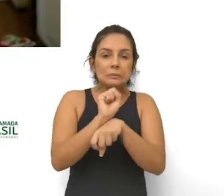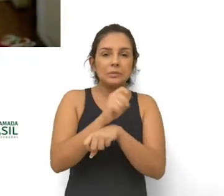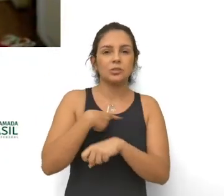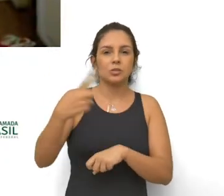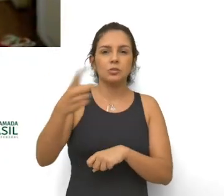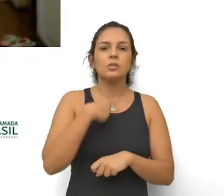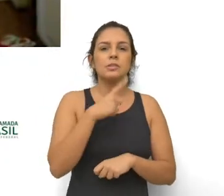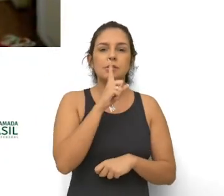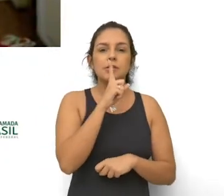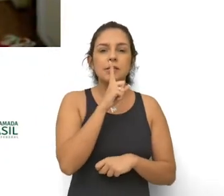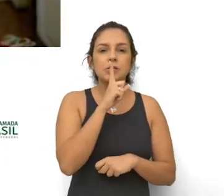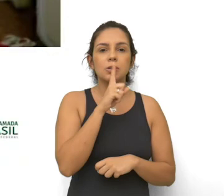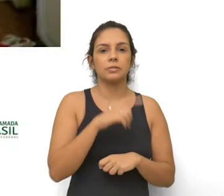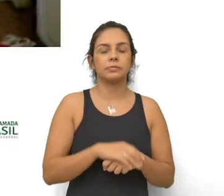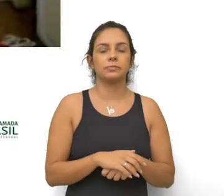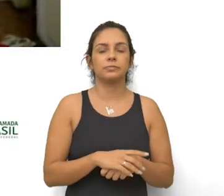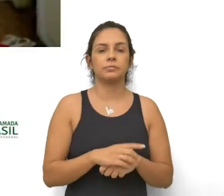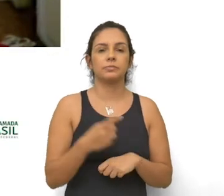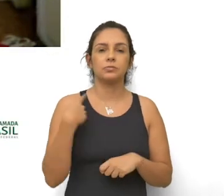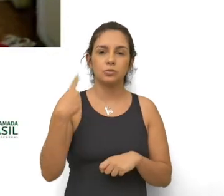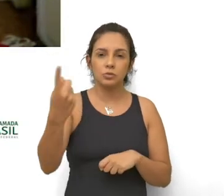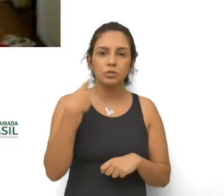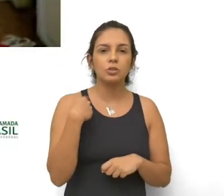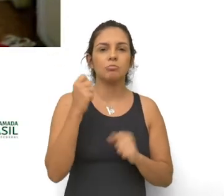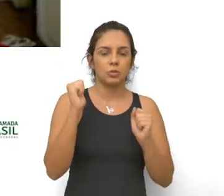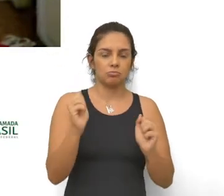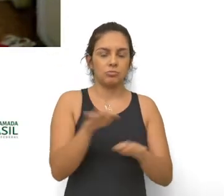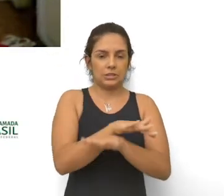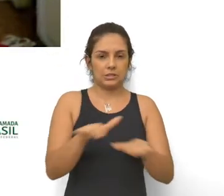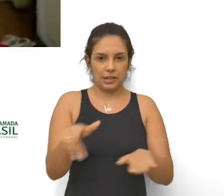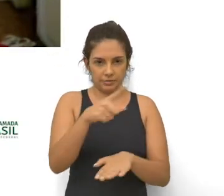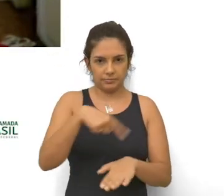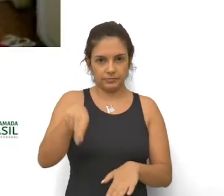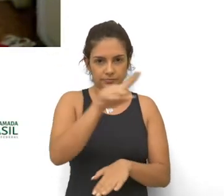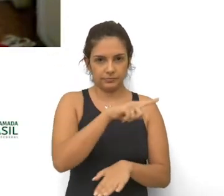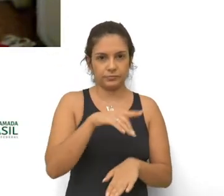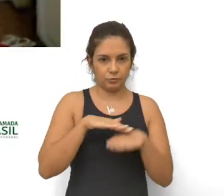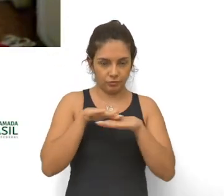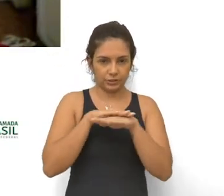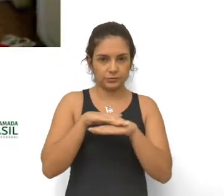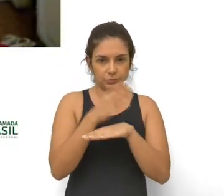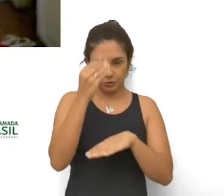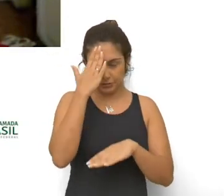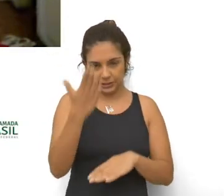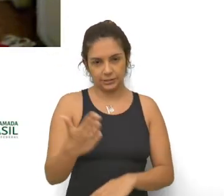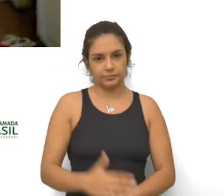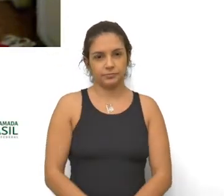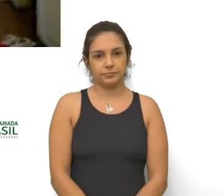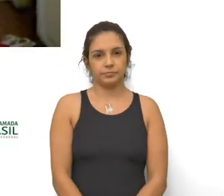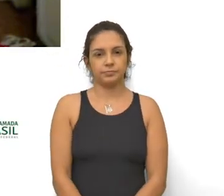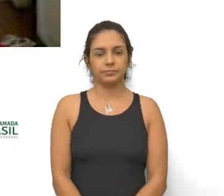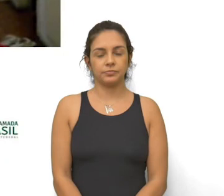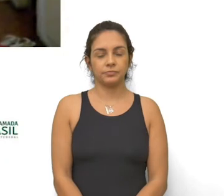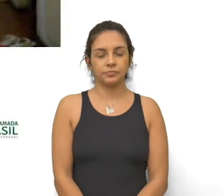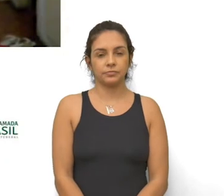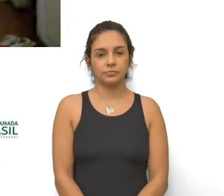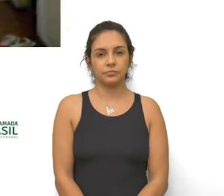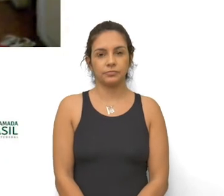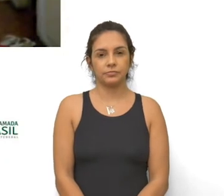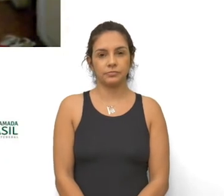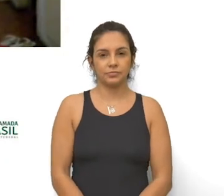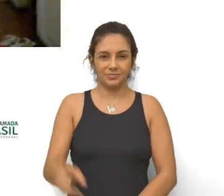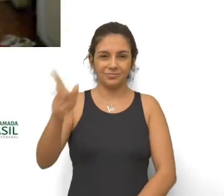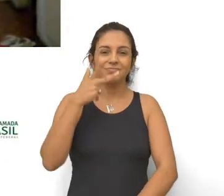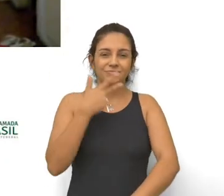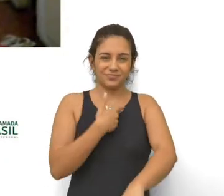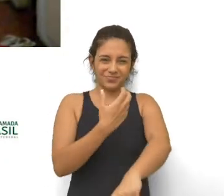de silêncio e assim a gente encerra a nossa conversa. Muito obrigado, viu? Fiquei até